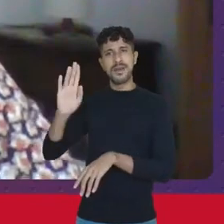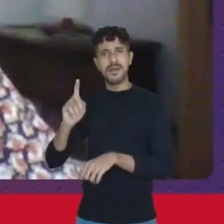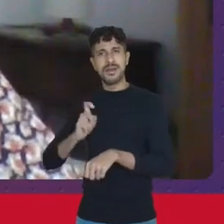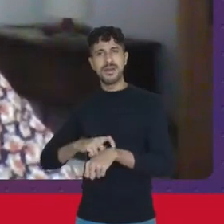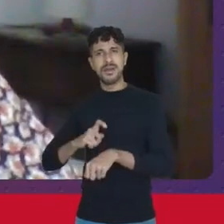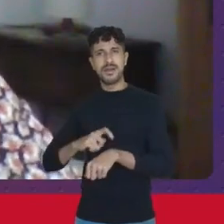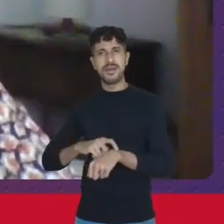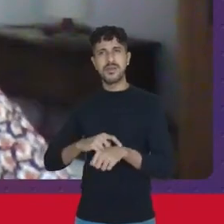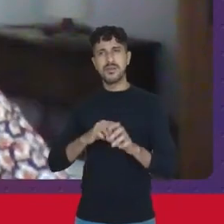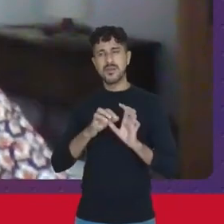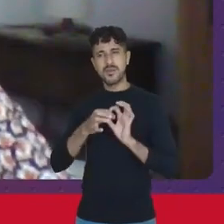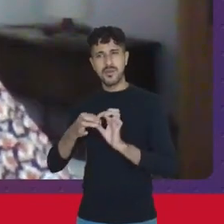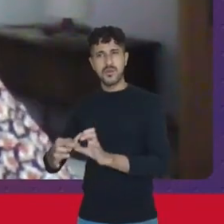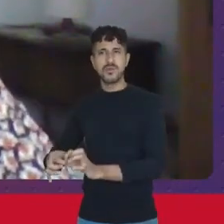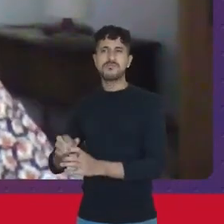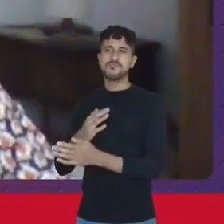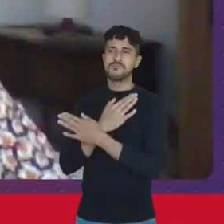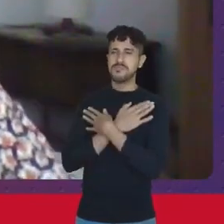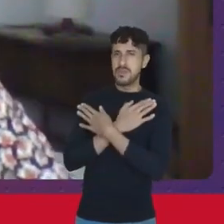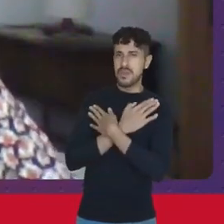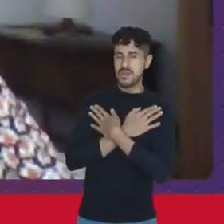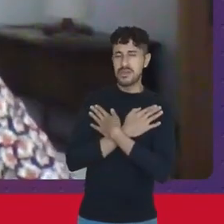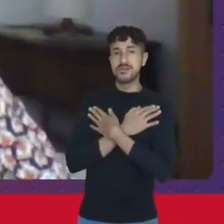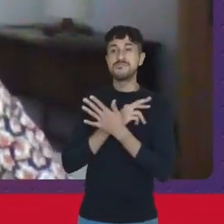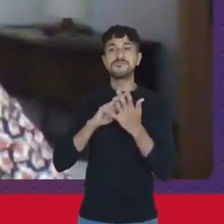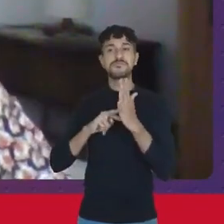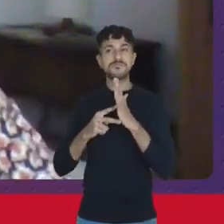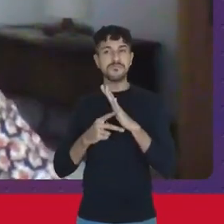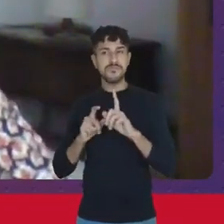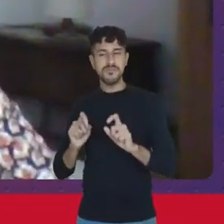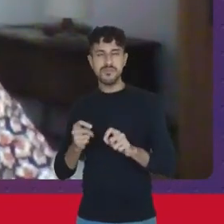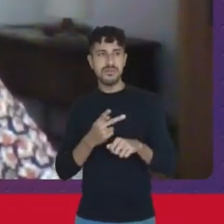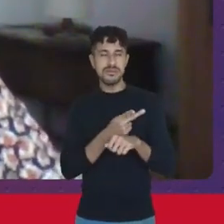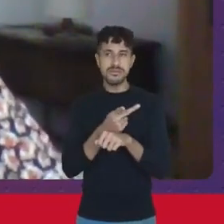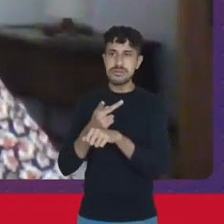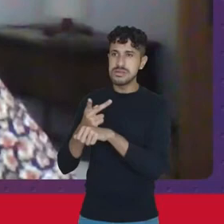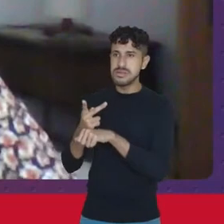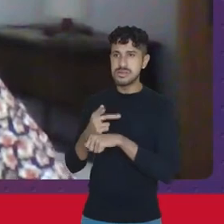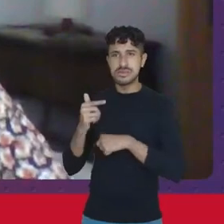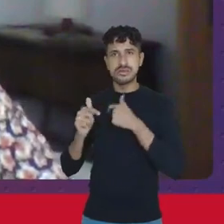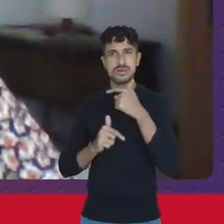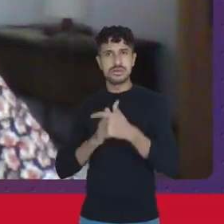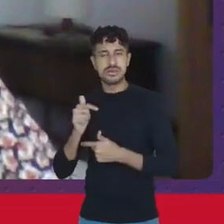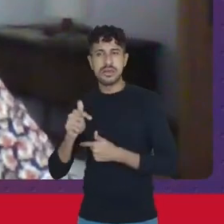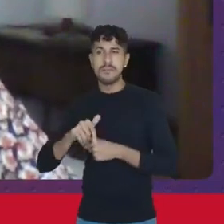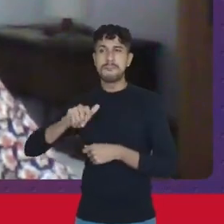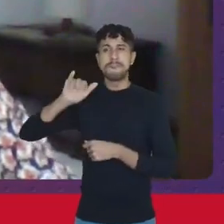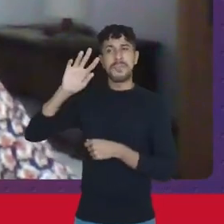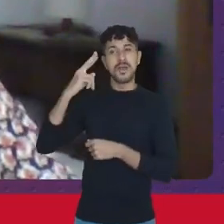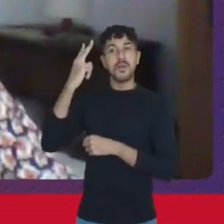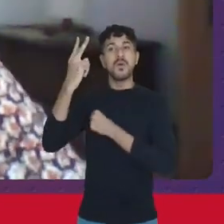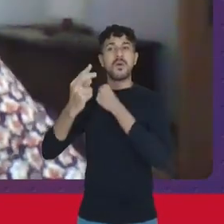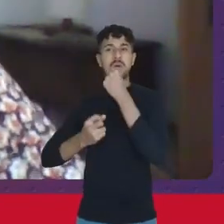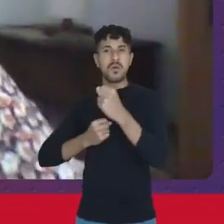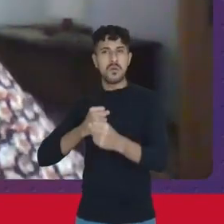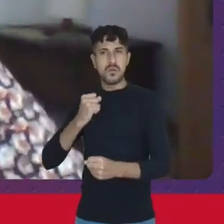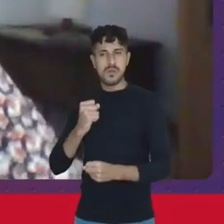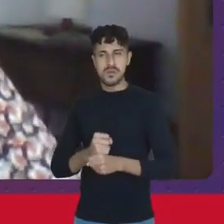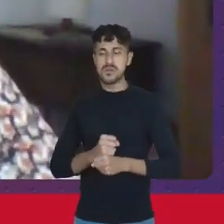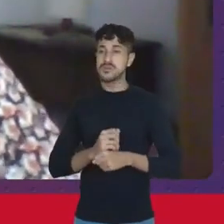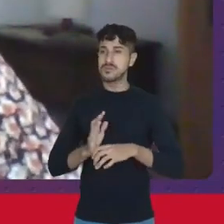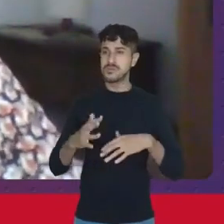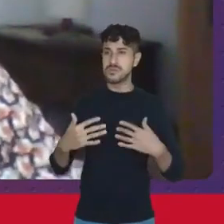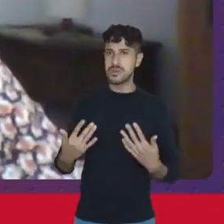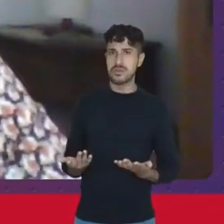na condição de desempregada, ou seja, procurando emprego há mais de 2 anos.